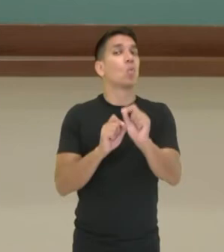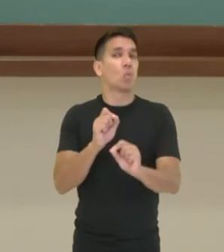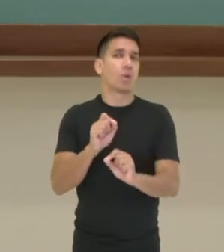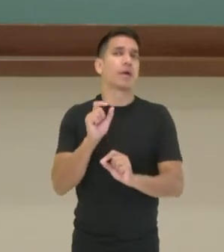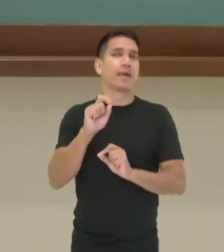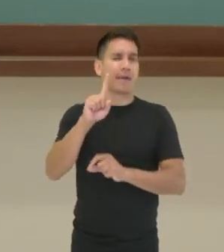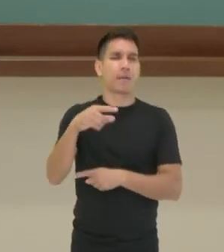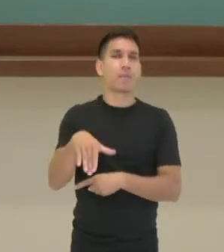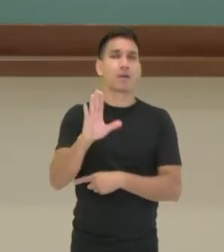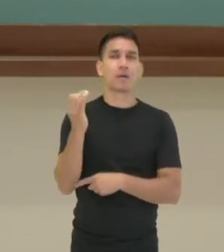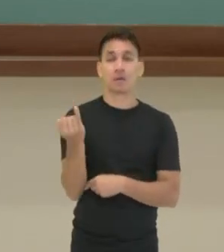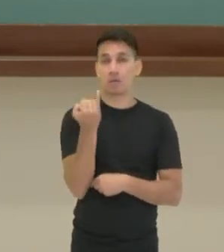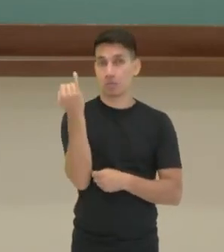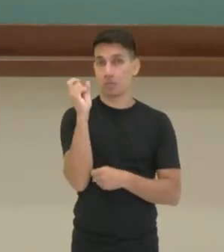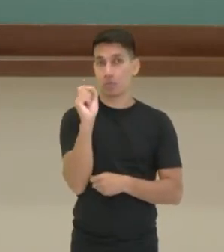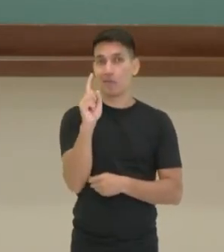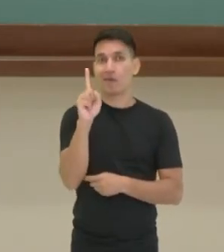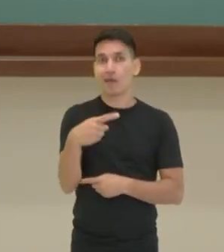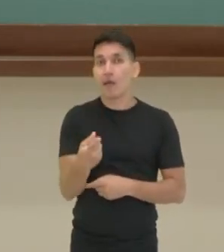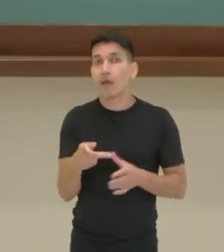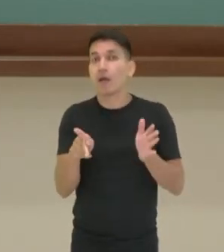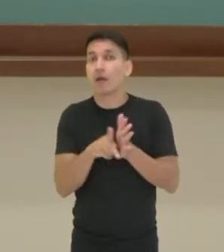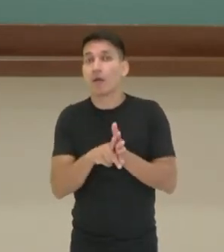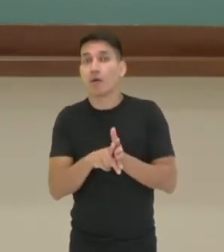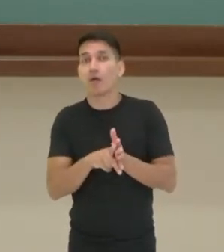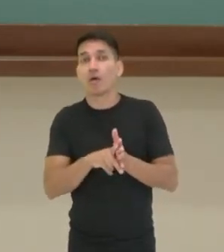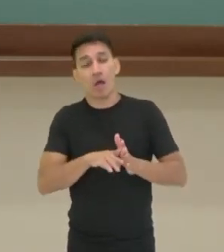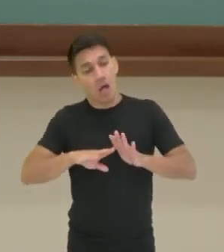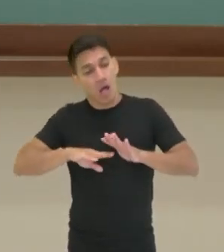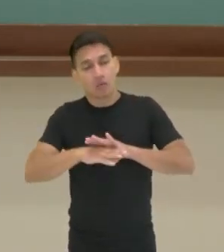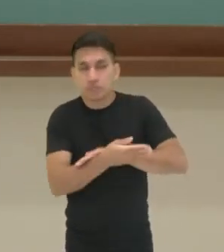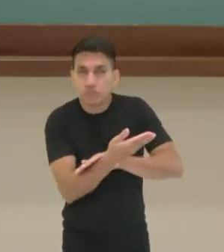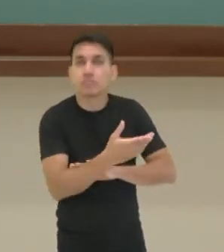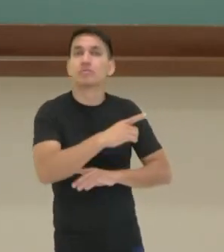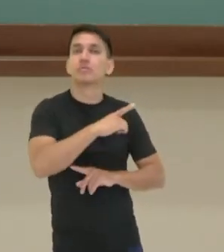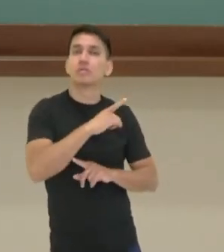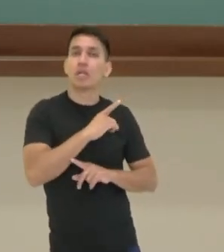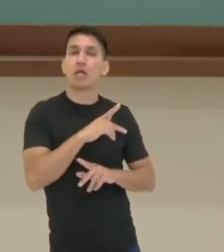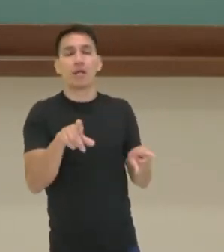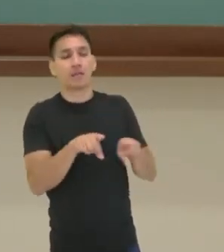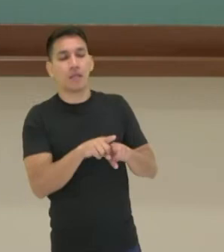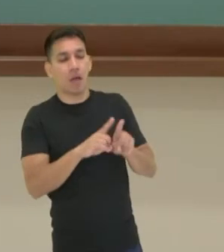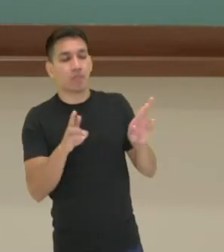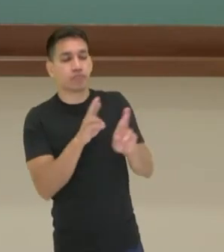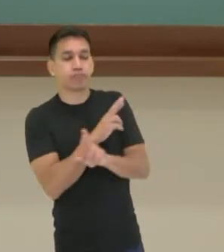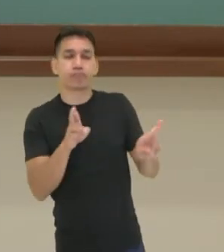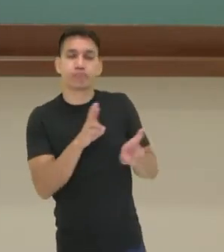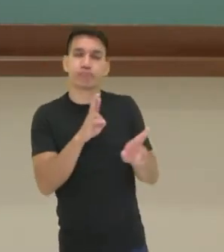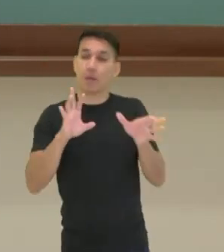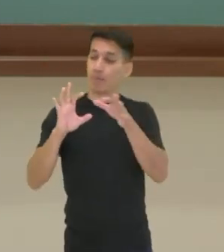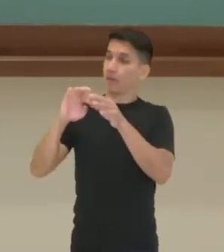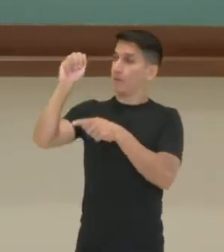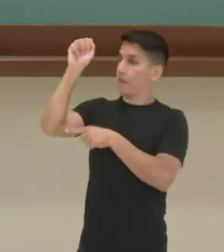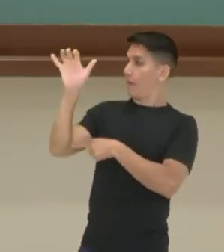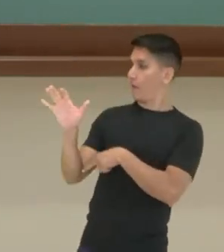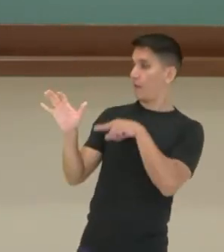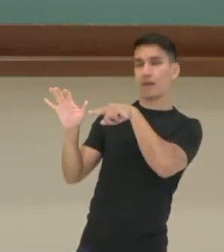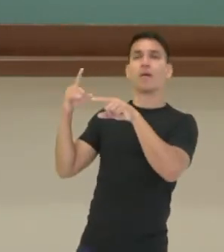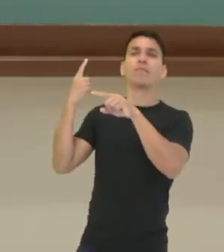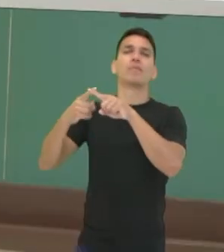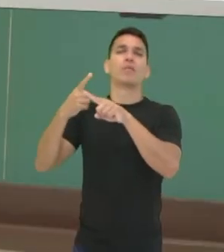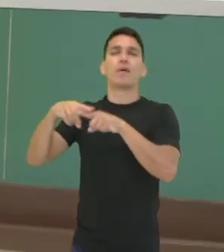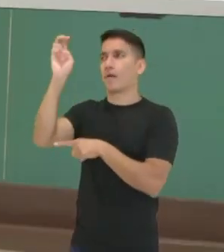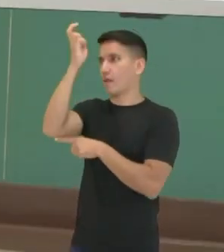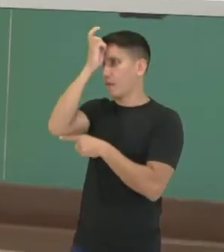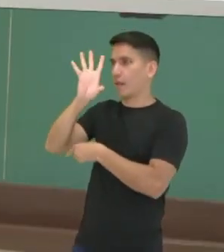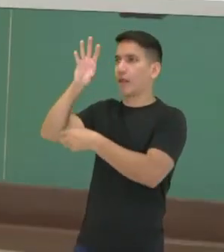o importante aqui? Ela tem seus ritos e seus rituais ligados também à África, afinal de contas o Egito está